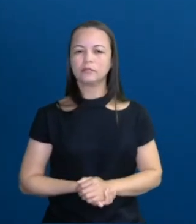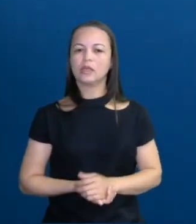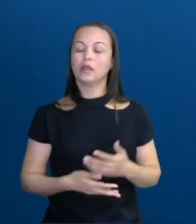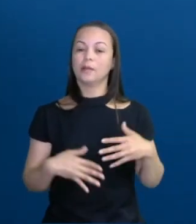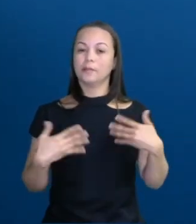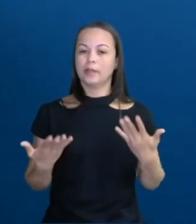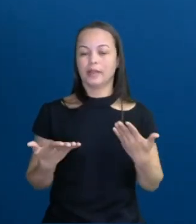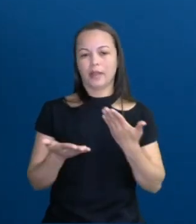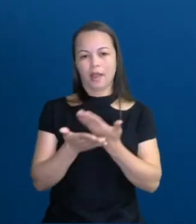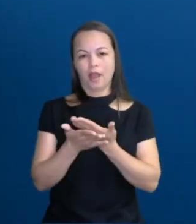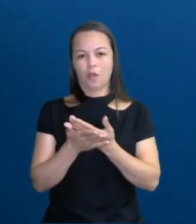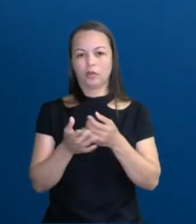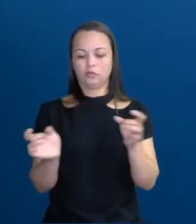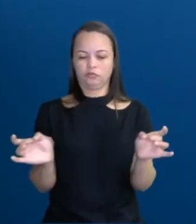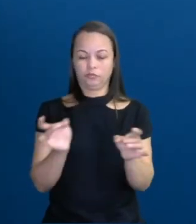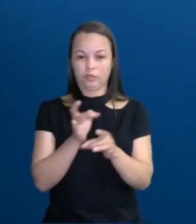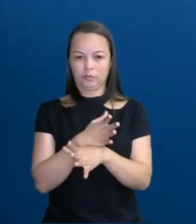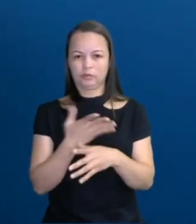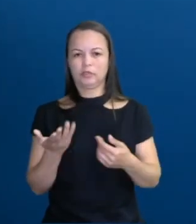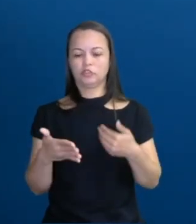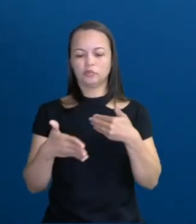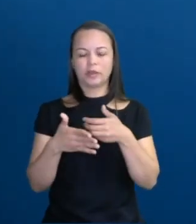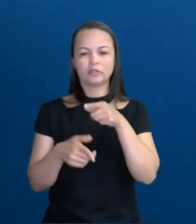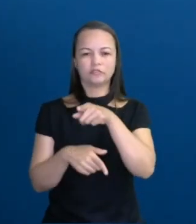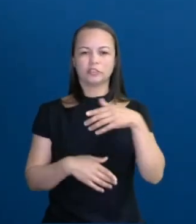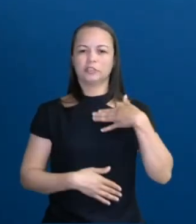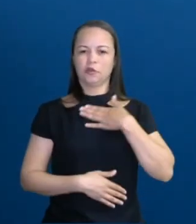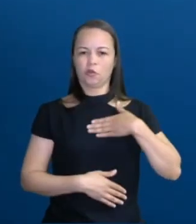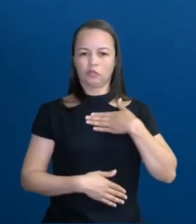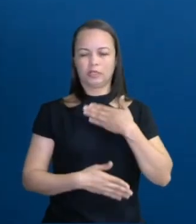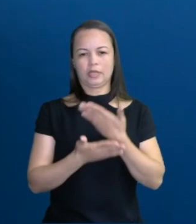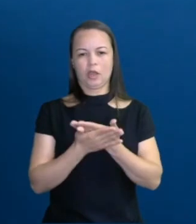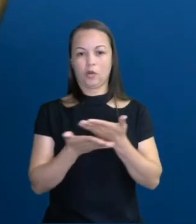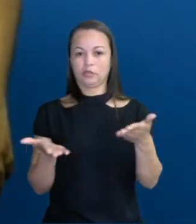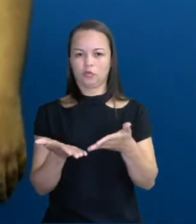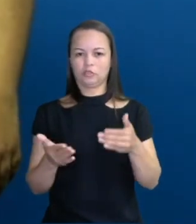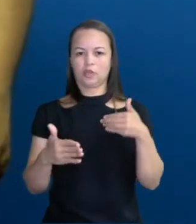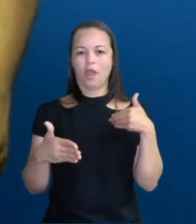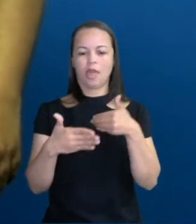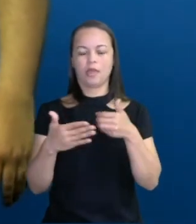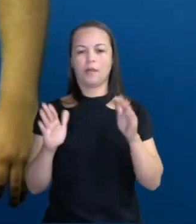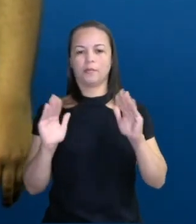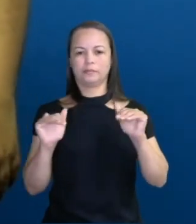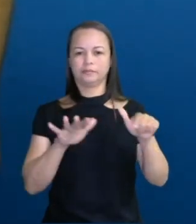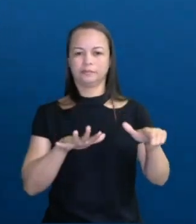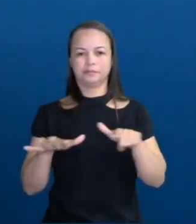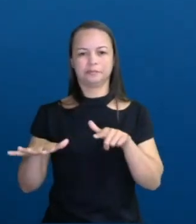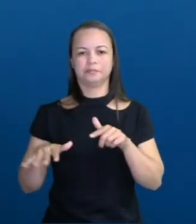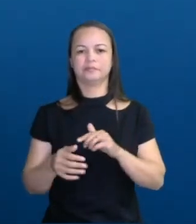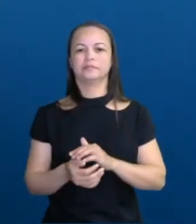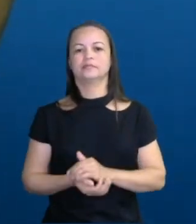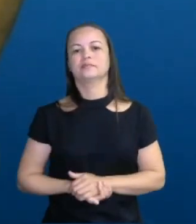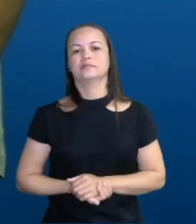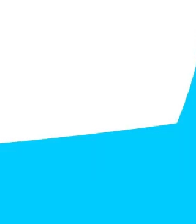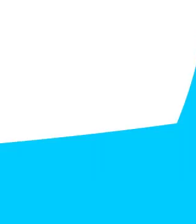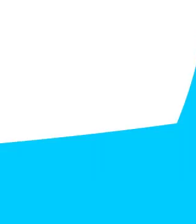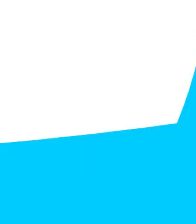aula de hoje e termina por aqui espero que vocês tenham gostado da aula de hoje até a próxima semana